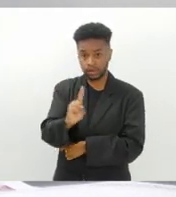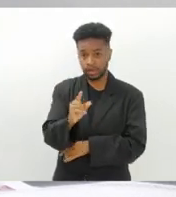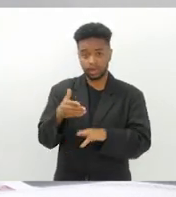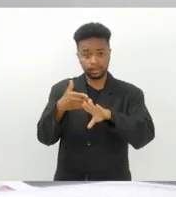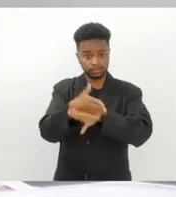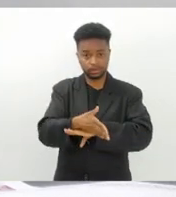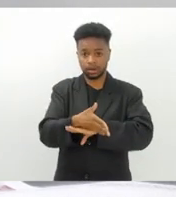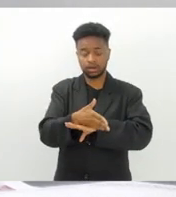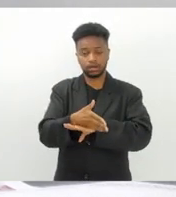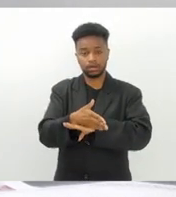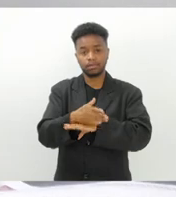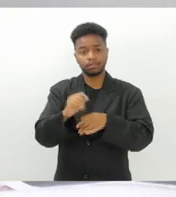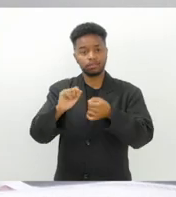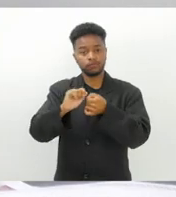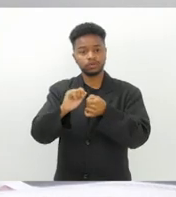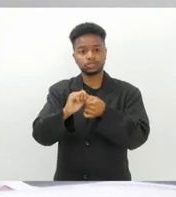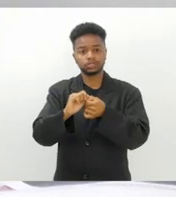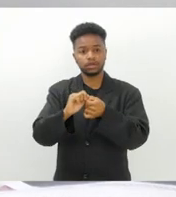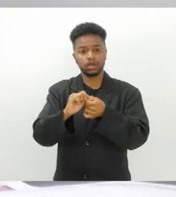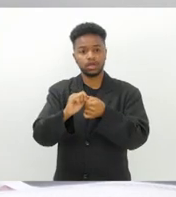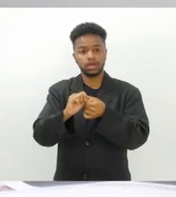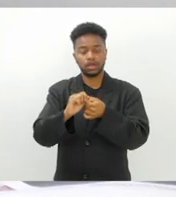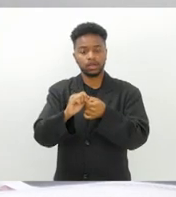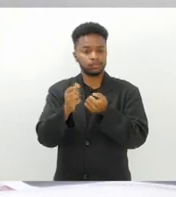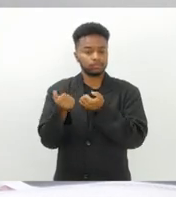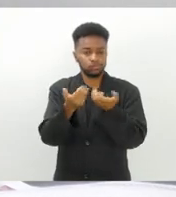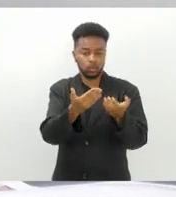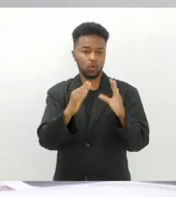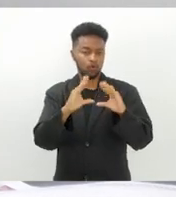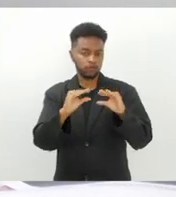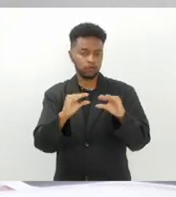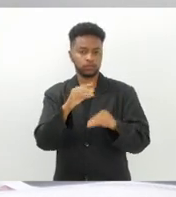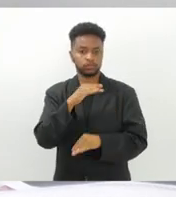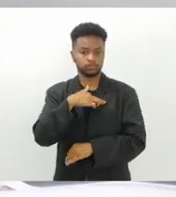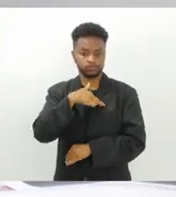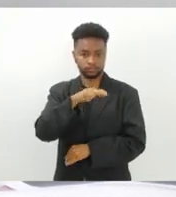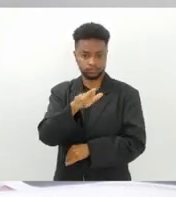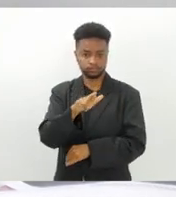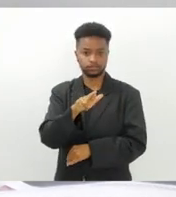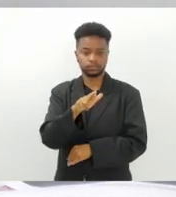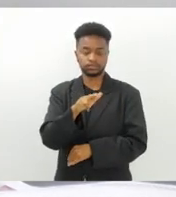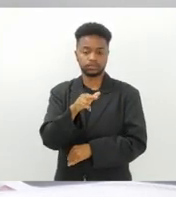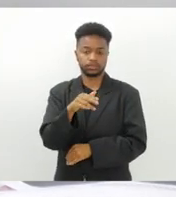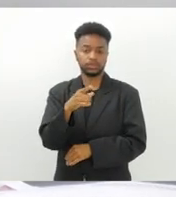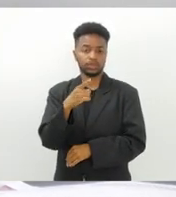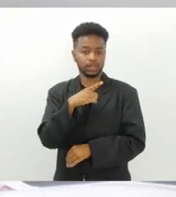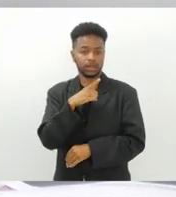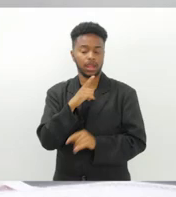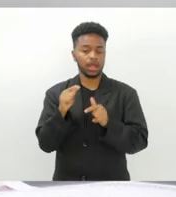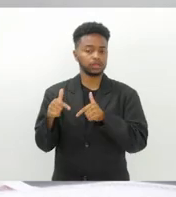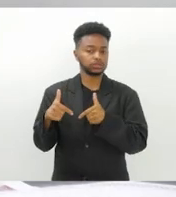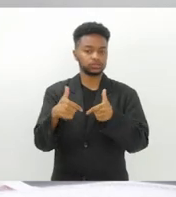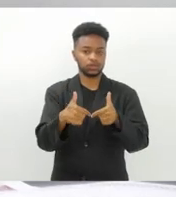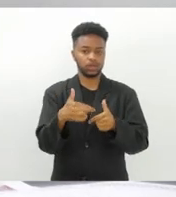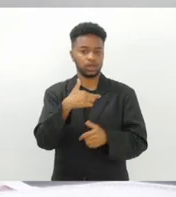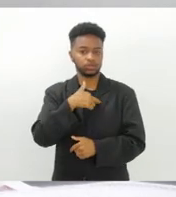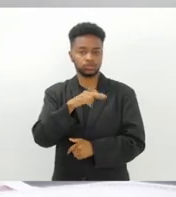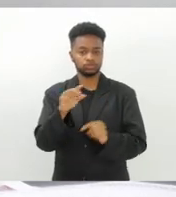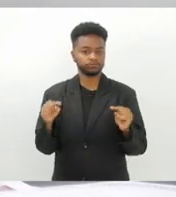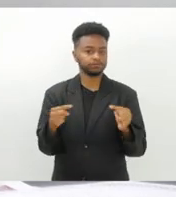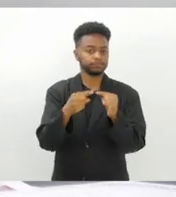últimas, o conforto religioso, a atividade religiosa para aquele